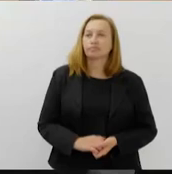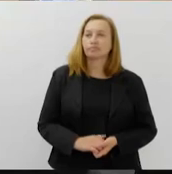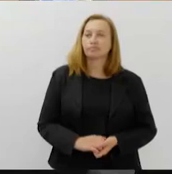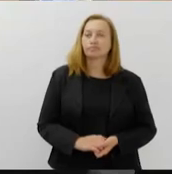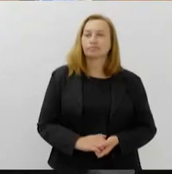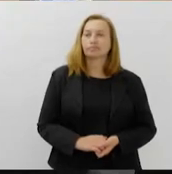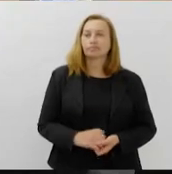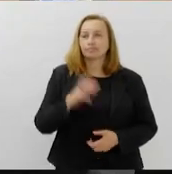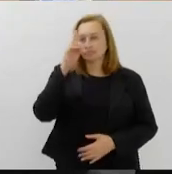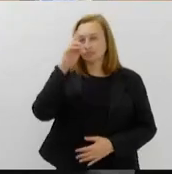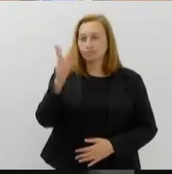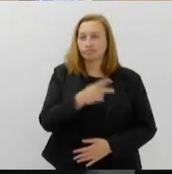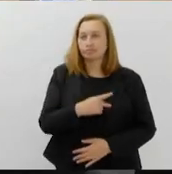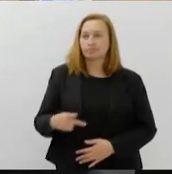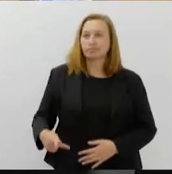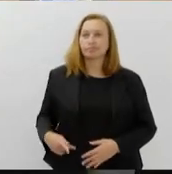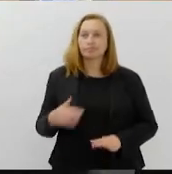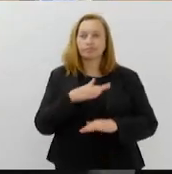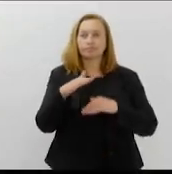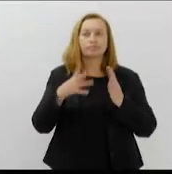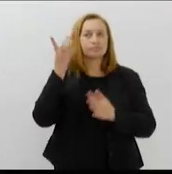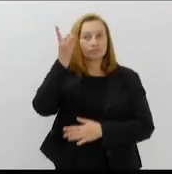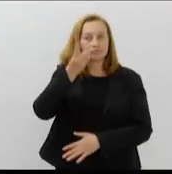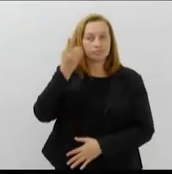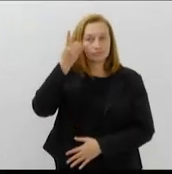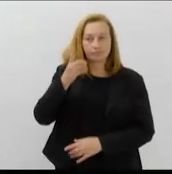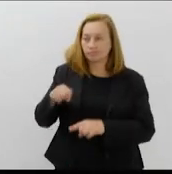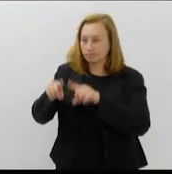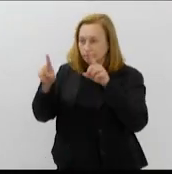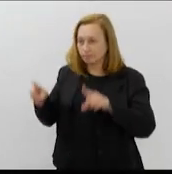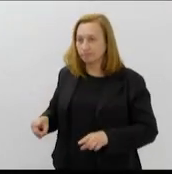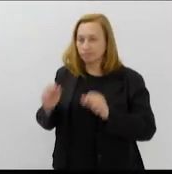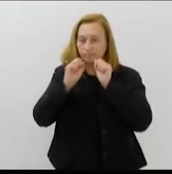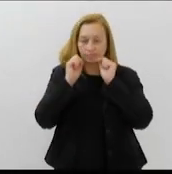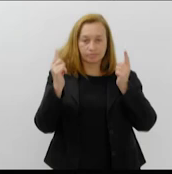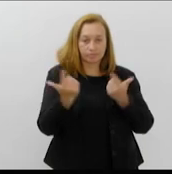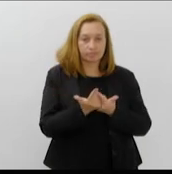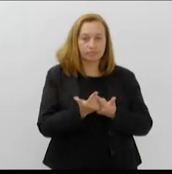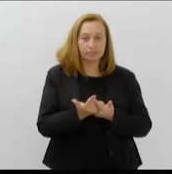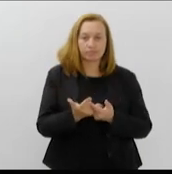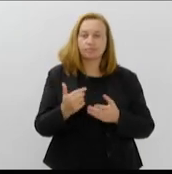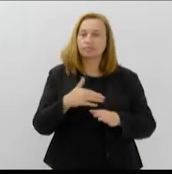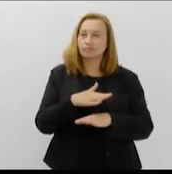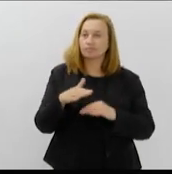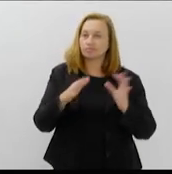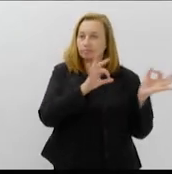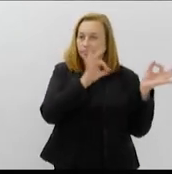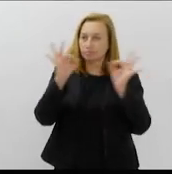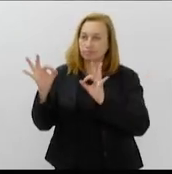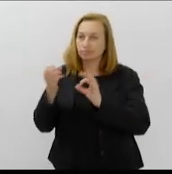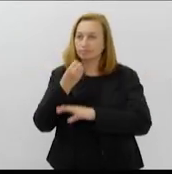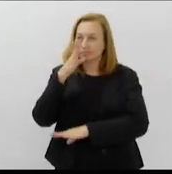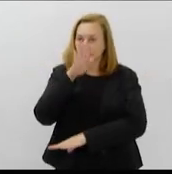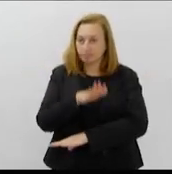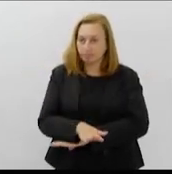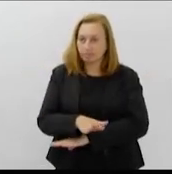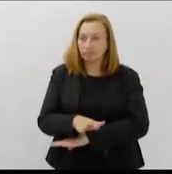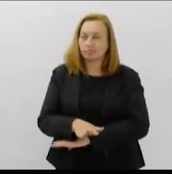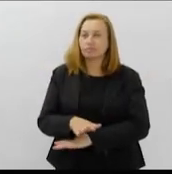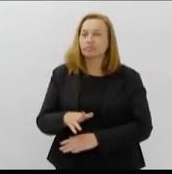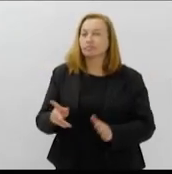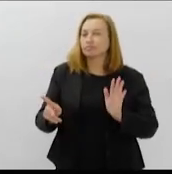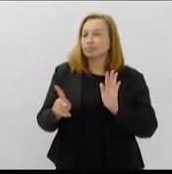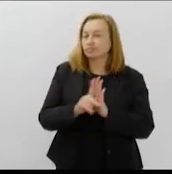Senhor presidente, senhoras e senhores deputados, servidores da Alerj, telespectadores, boa tarde. Este projeto de